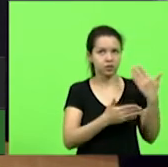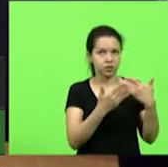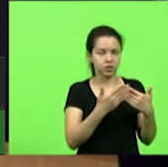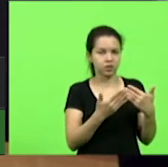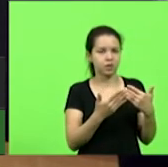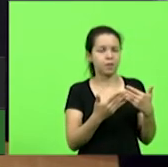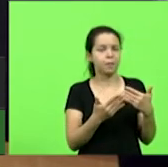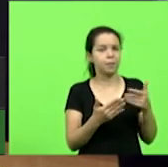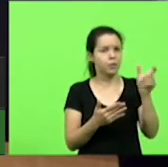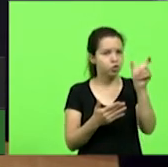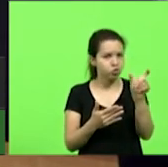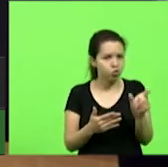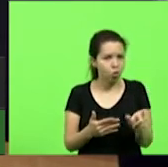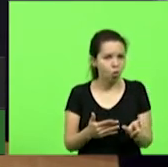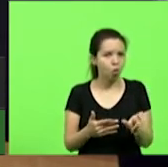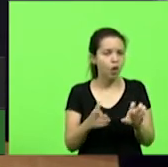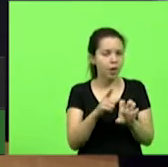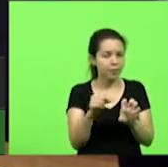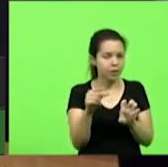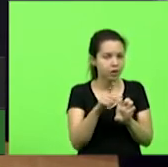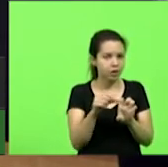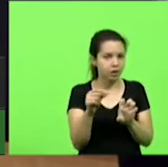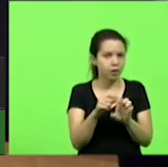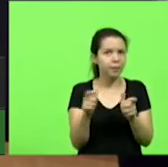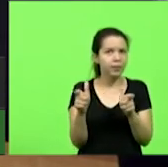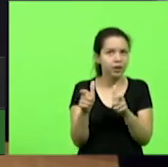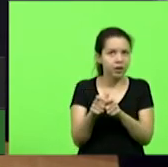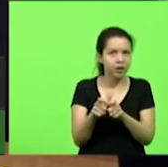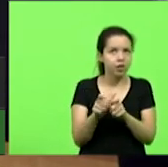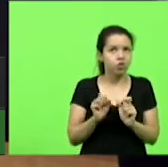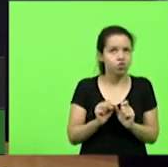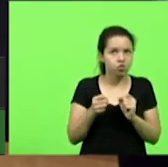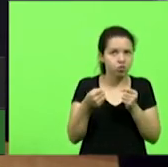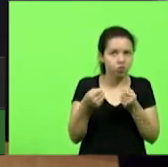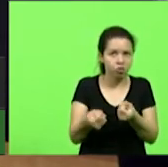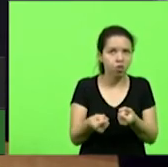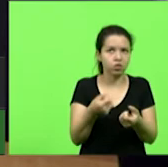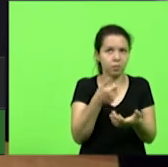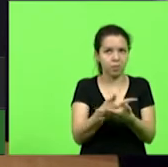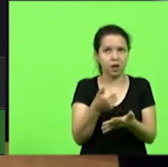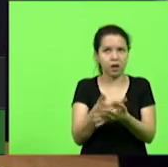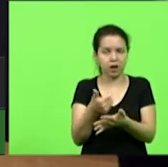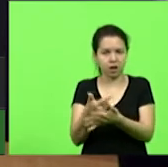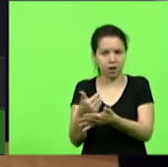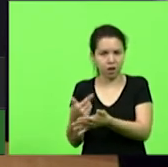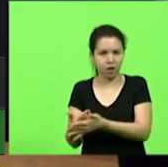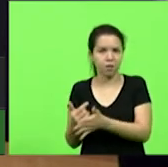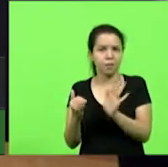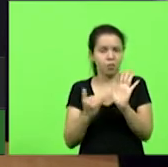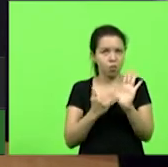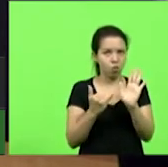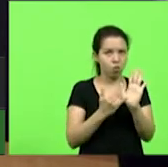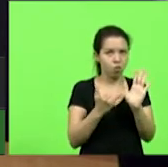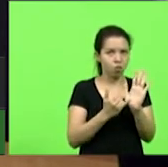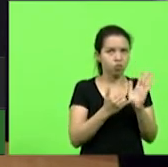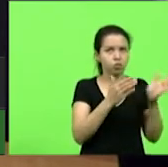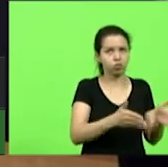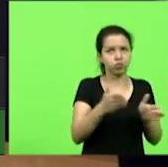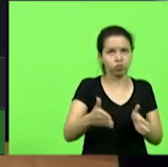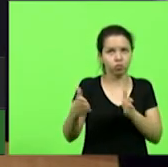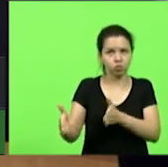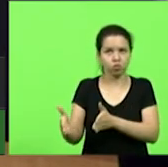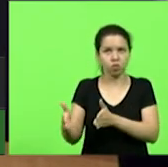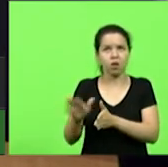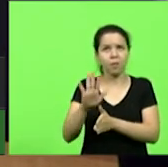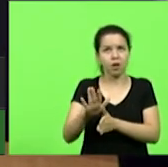ele sempre lutou, se dedicou e pagou o seu imposto em dia. Mas o grande empresário, o que é que ele fazia? Ele